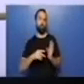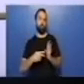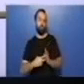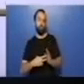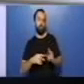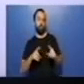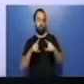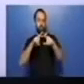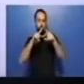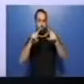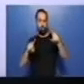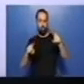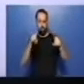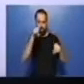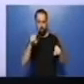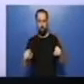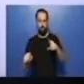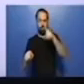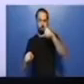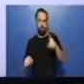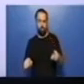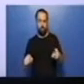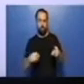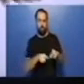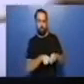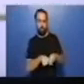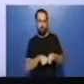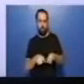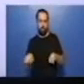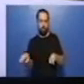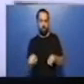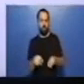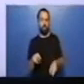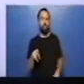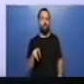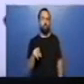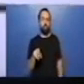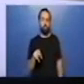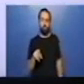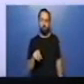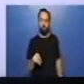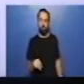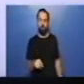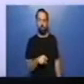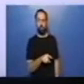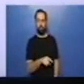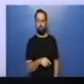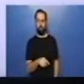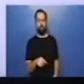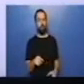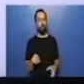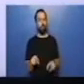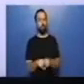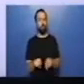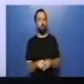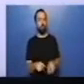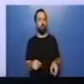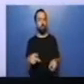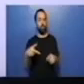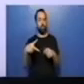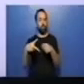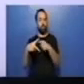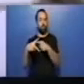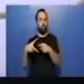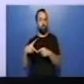três lados congruentes. Aqui chama de L, de lado. Sempre no triângulo equilátero,